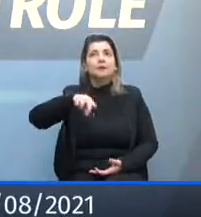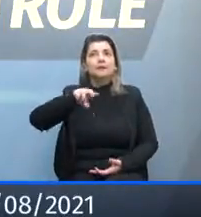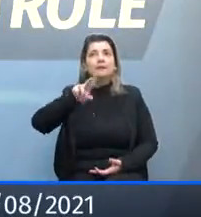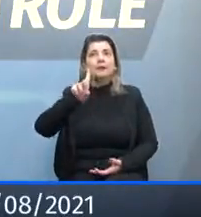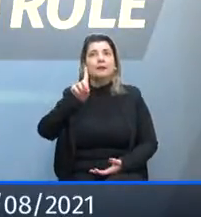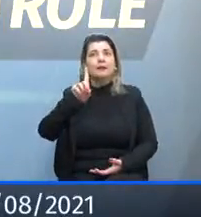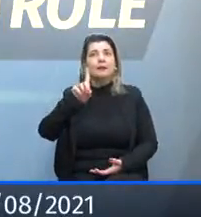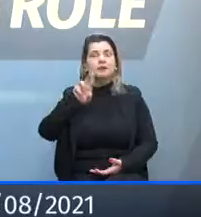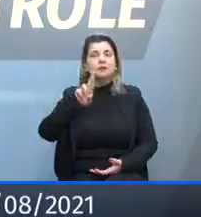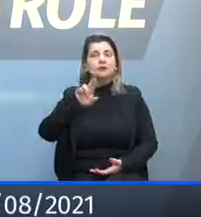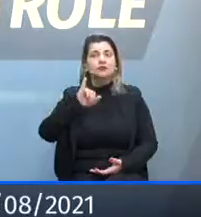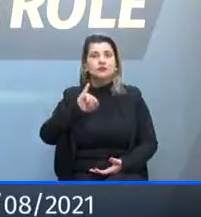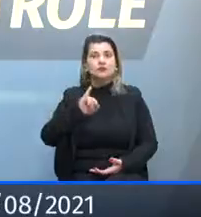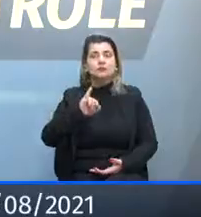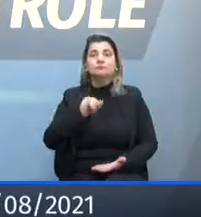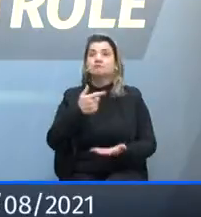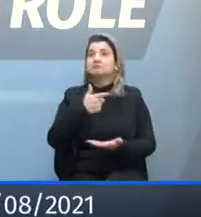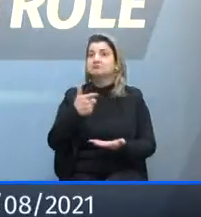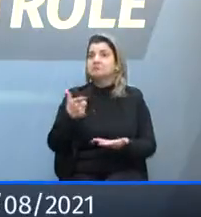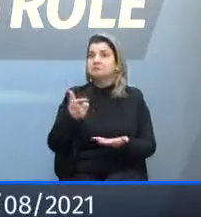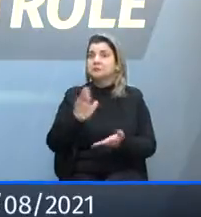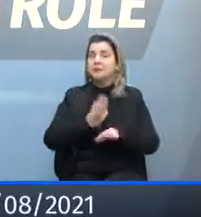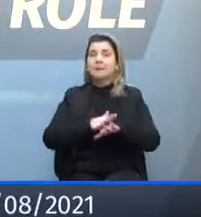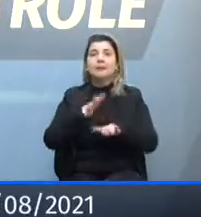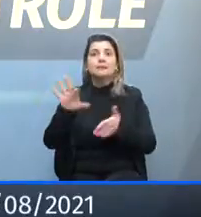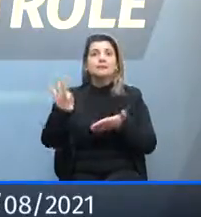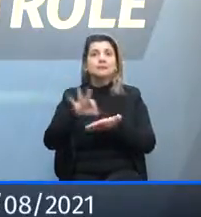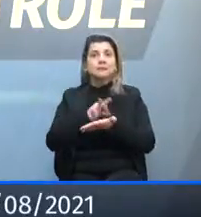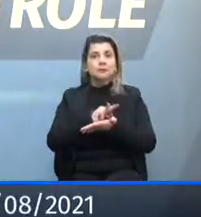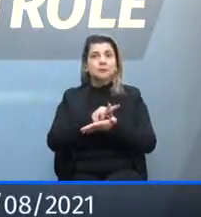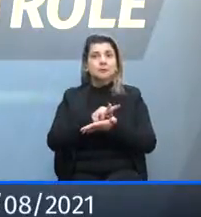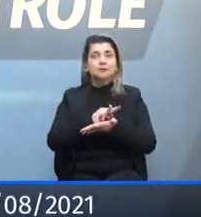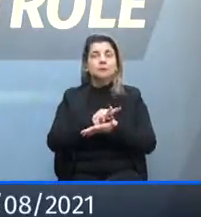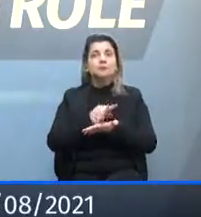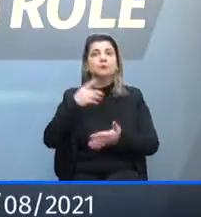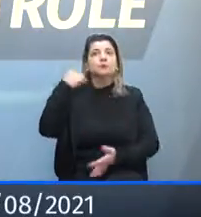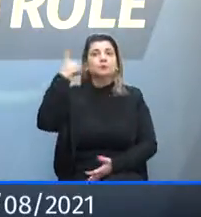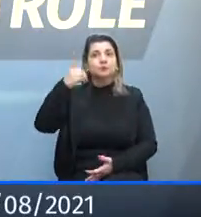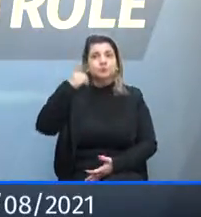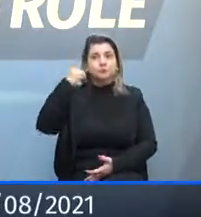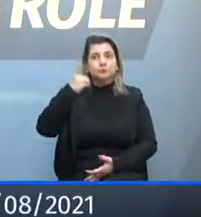Mainardi. Não havendo outro inscrito, deputado Mainardi.